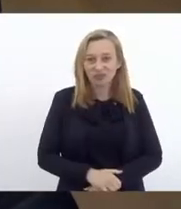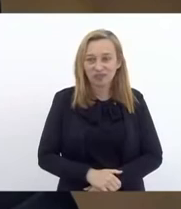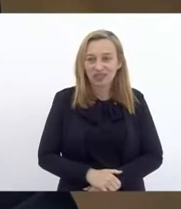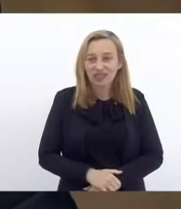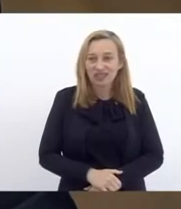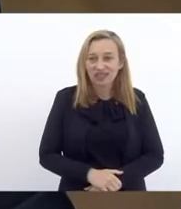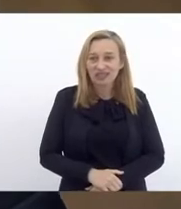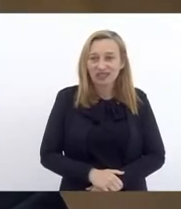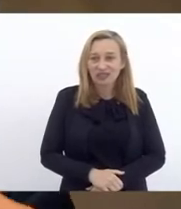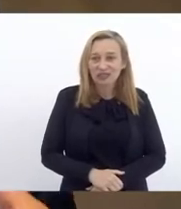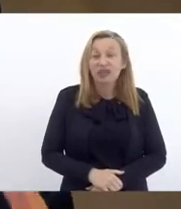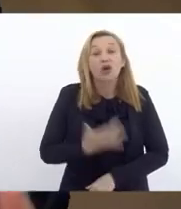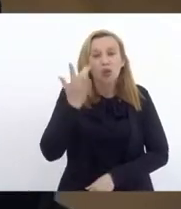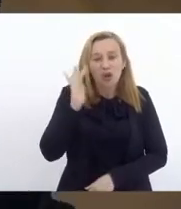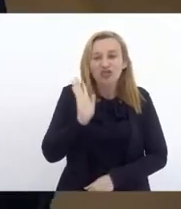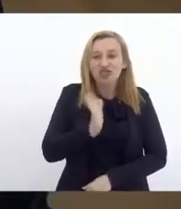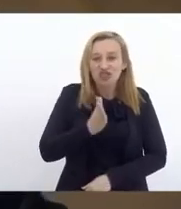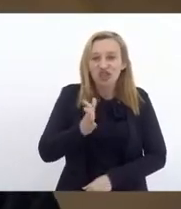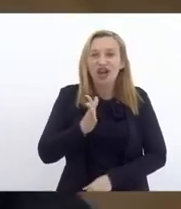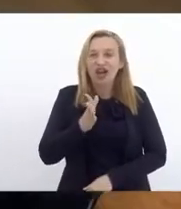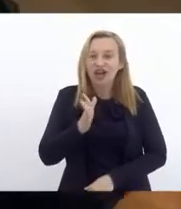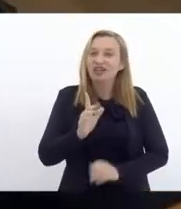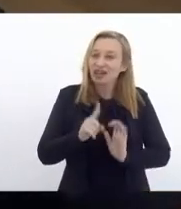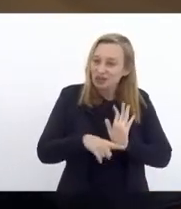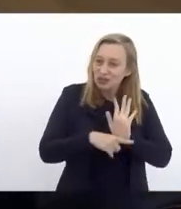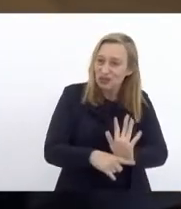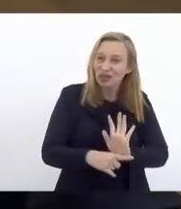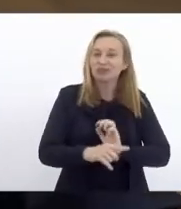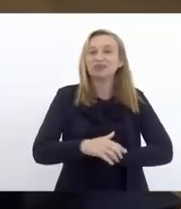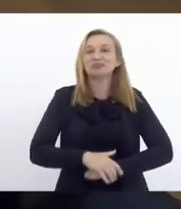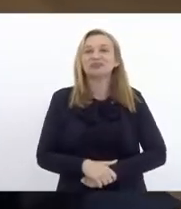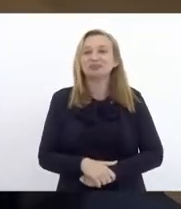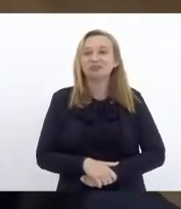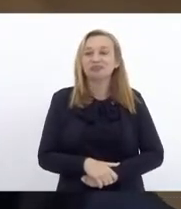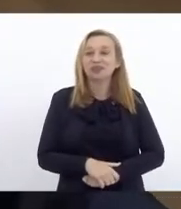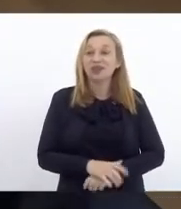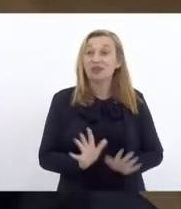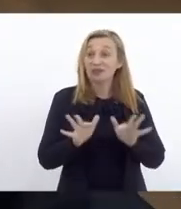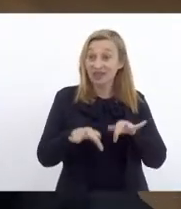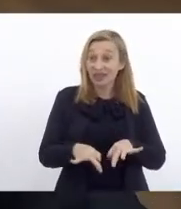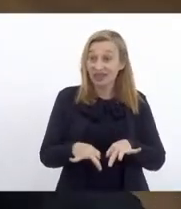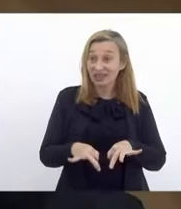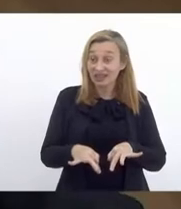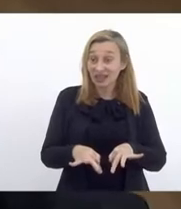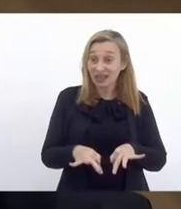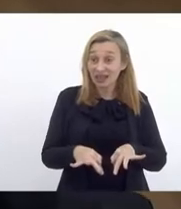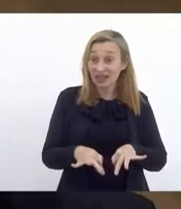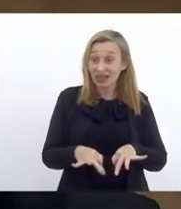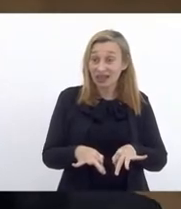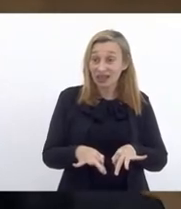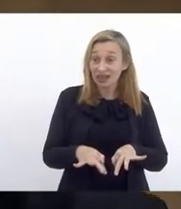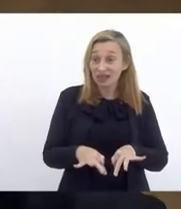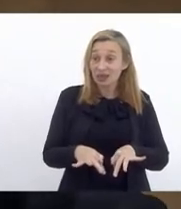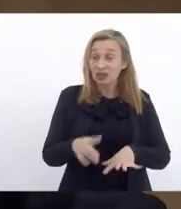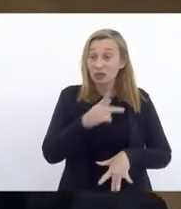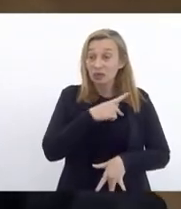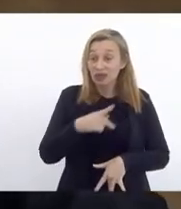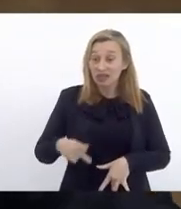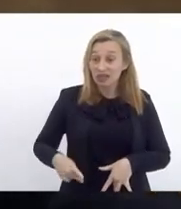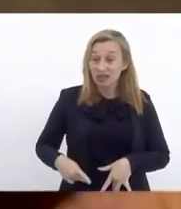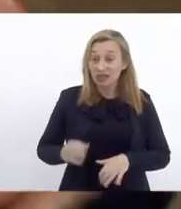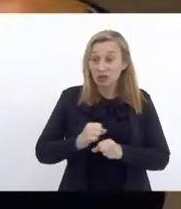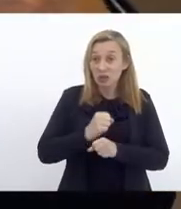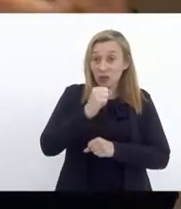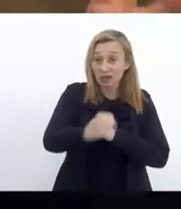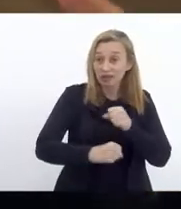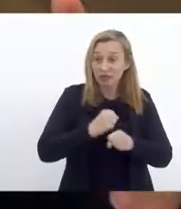E eu acho que a gente já deu a nossa contribuição. Vamos encerrar o nosso mandato no próximo ano como presidente. Não sei